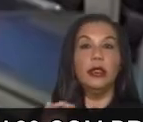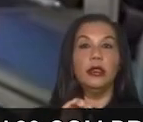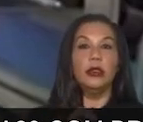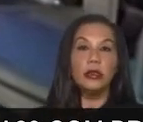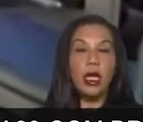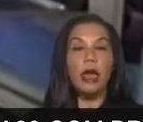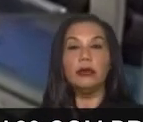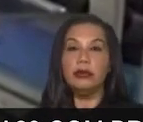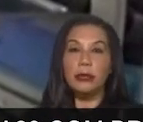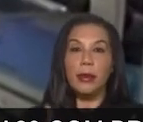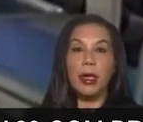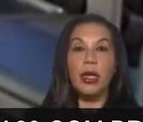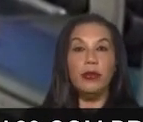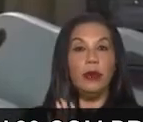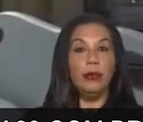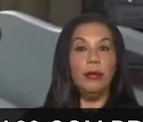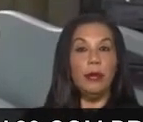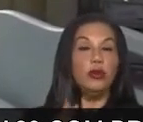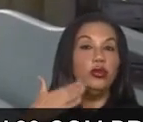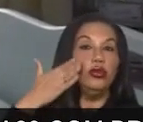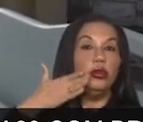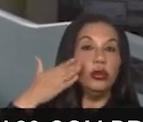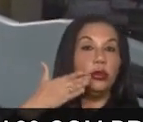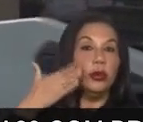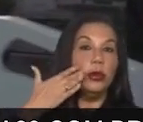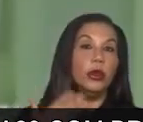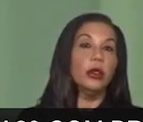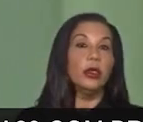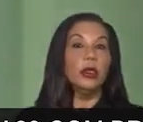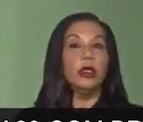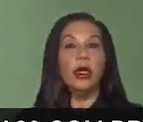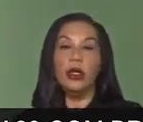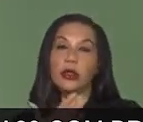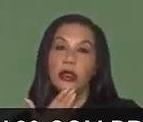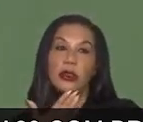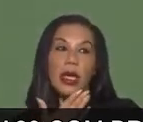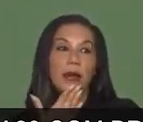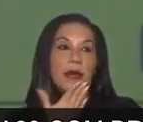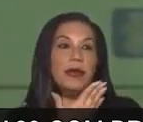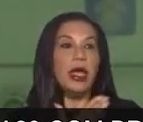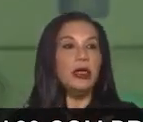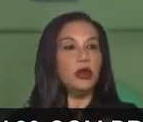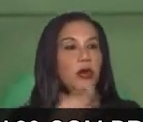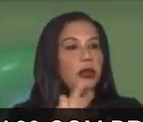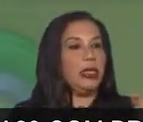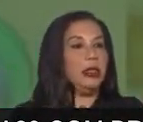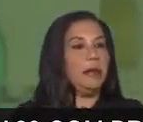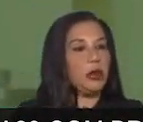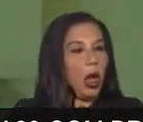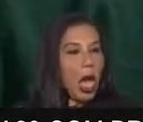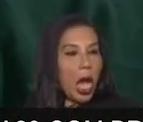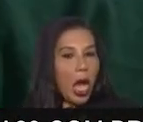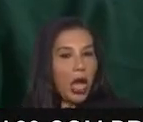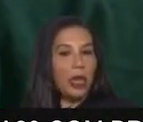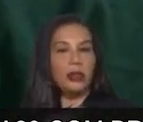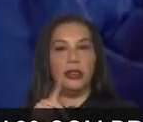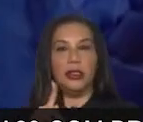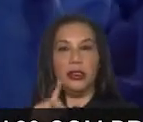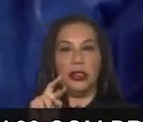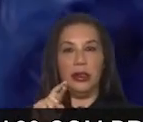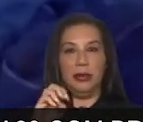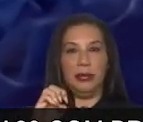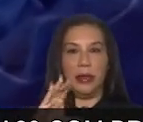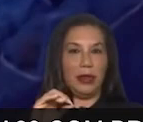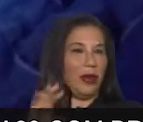de uma forma. Esse discurso, né, de privilegiar a questão do tratamento precoce, né, que é o que se falava, que